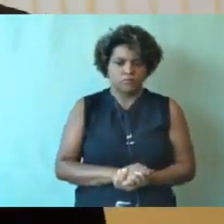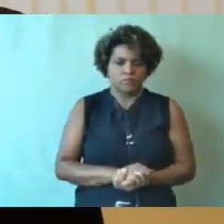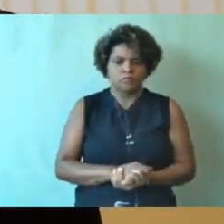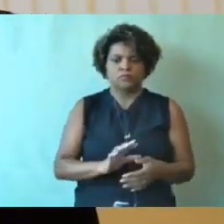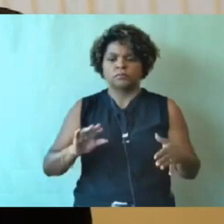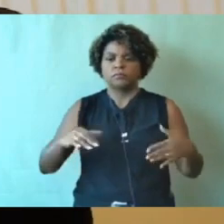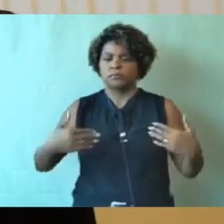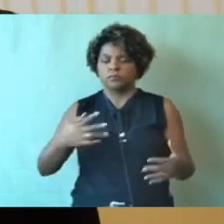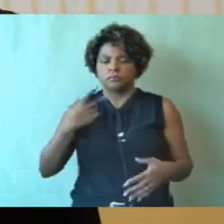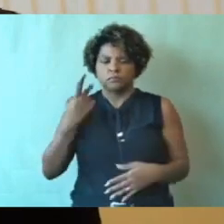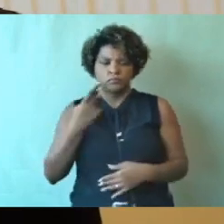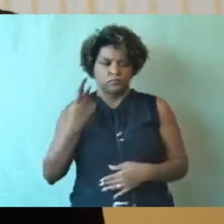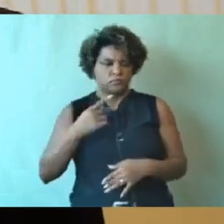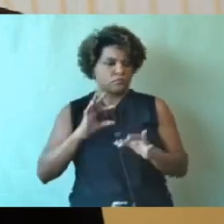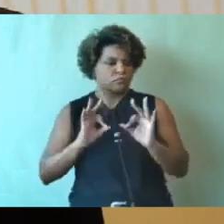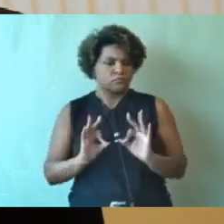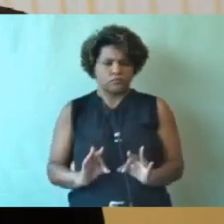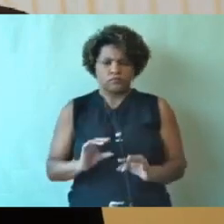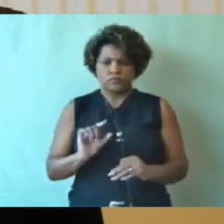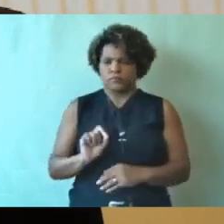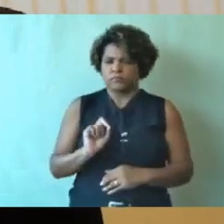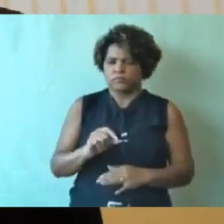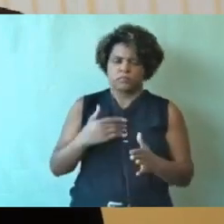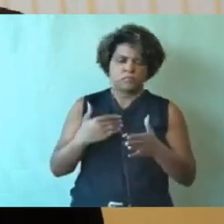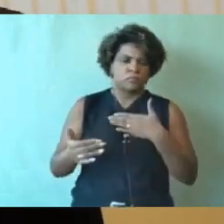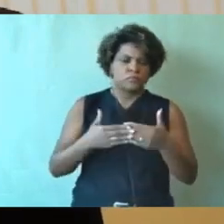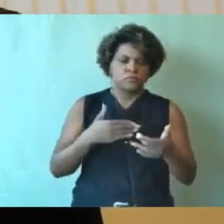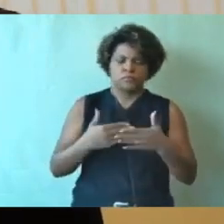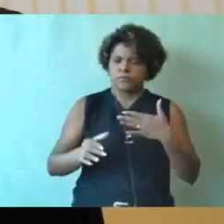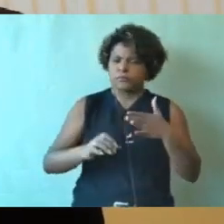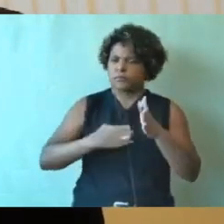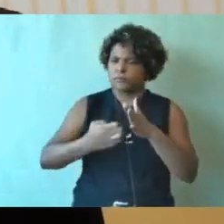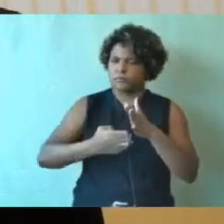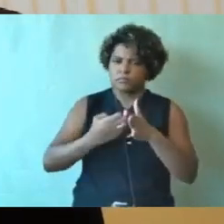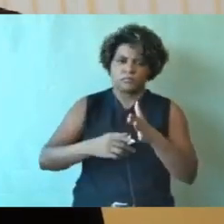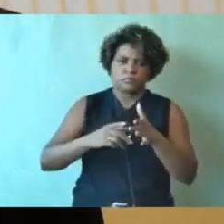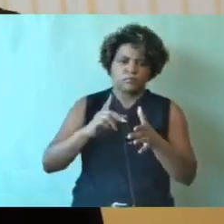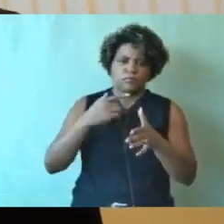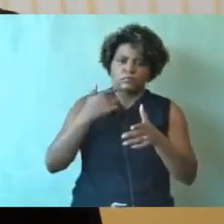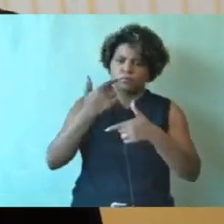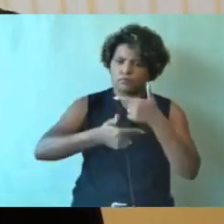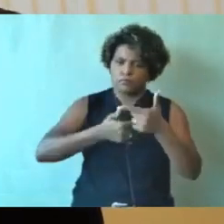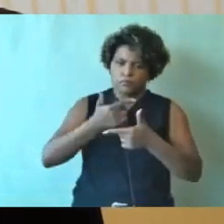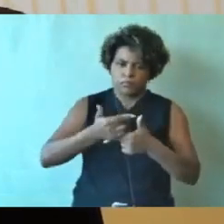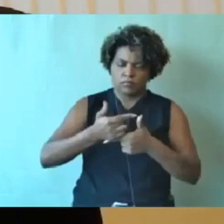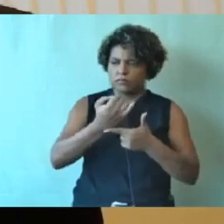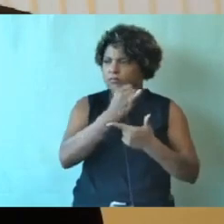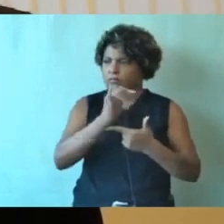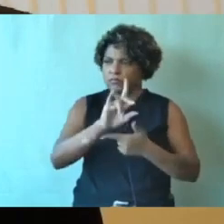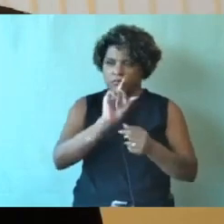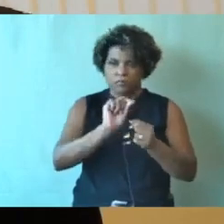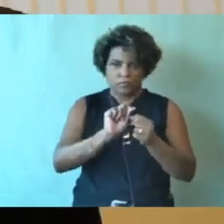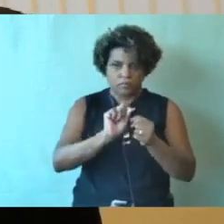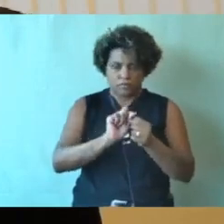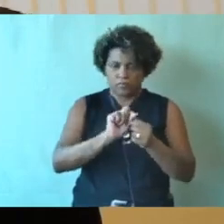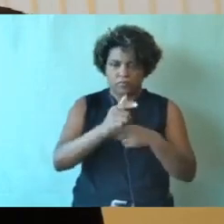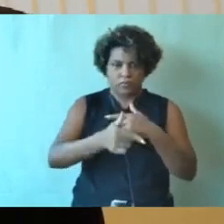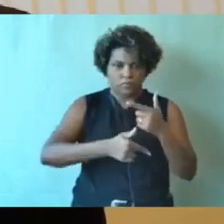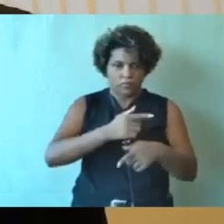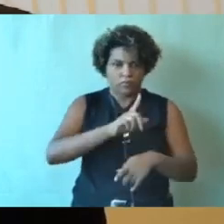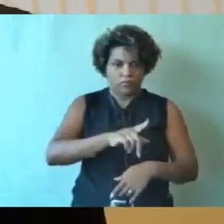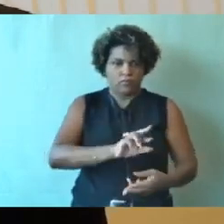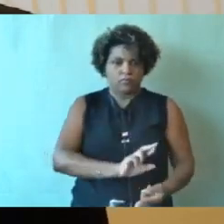exatamente é o seguinte, qualquer empresa que opera, se ela deixou de cumprir, ela que é responsável por isso. Nenhuma empresa